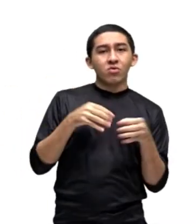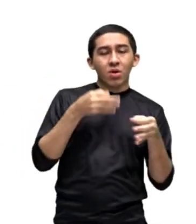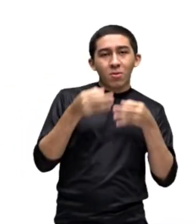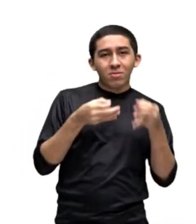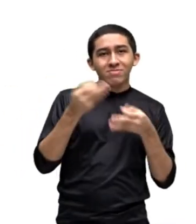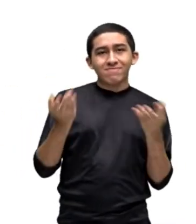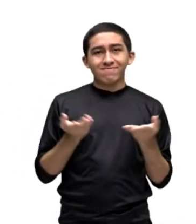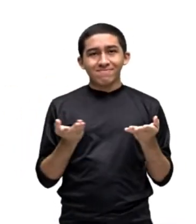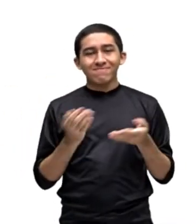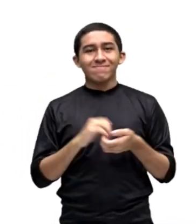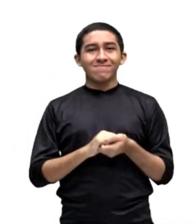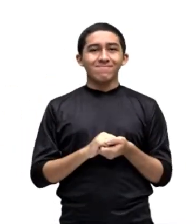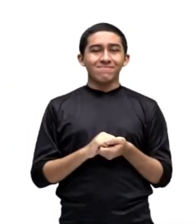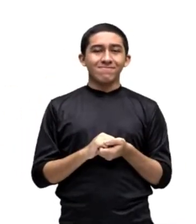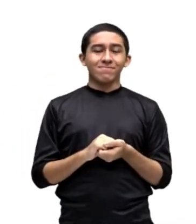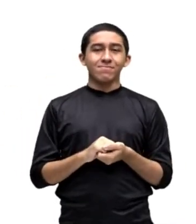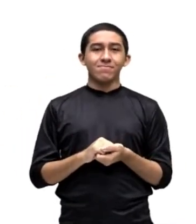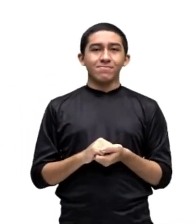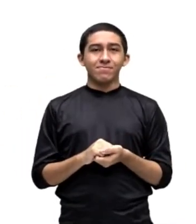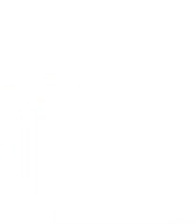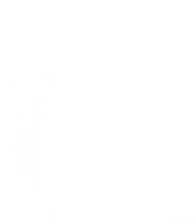Bom trabalho, até daqui a pouco!